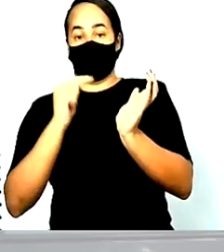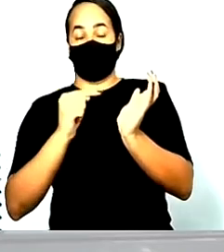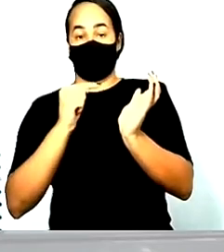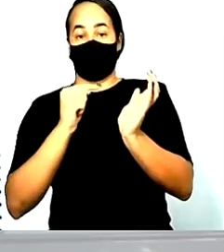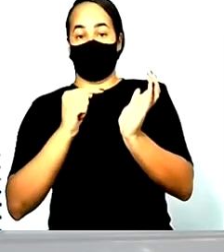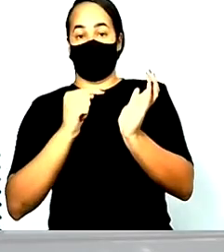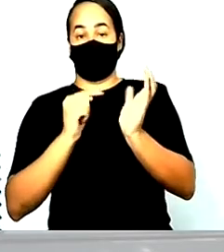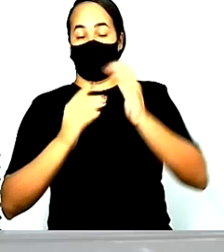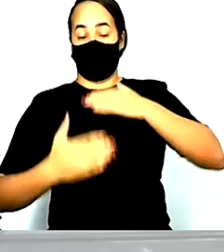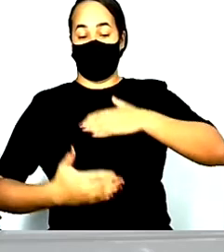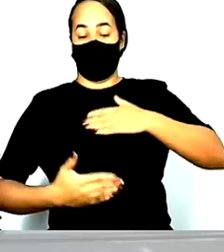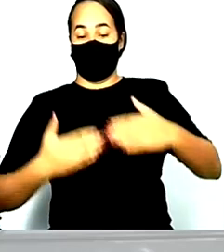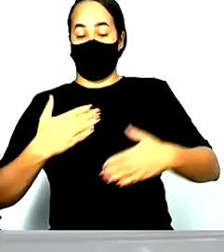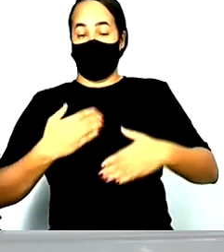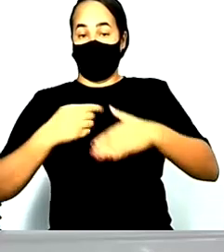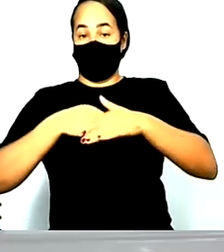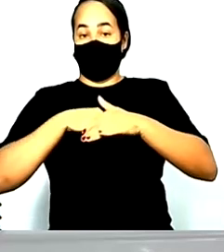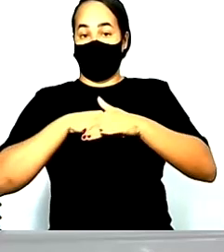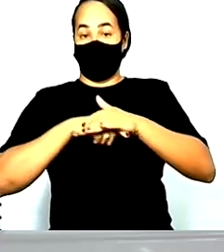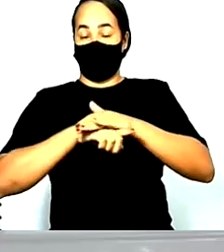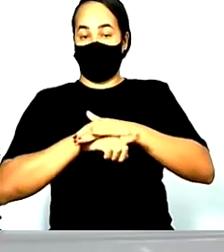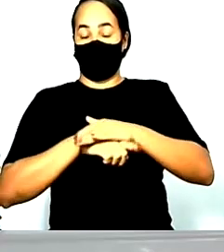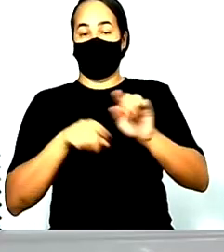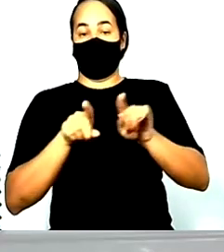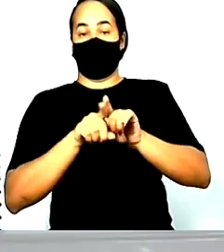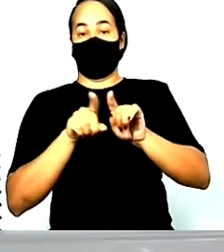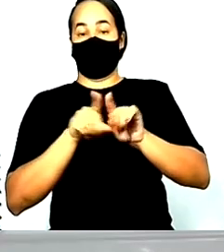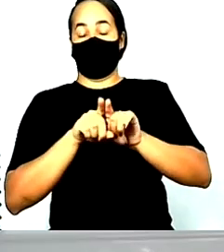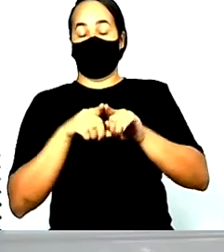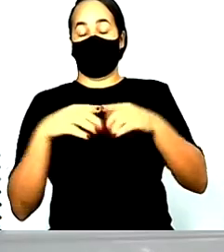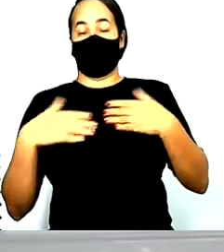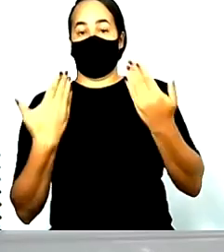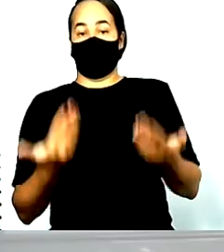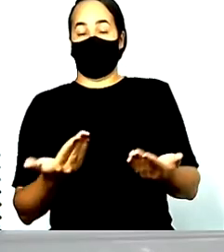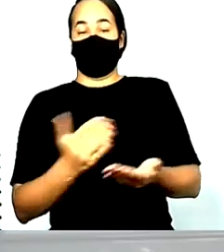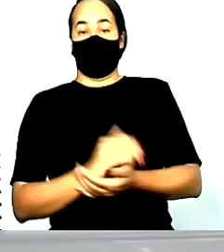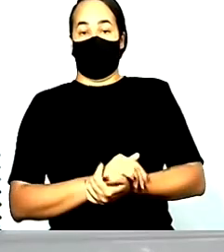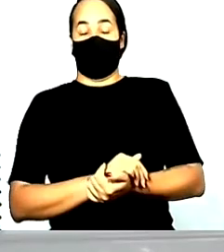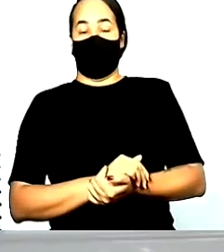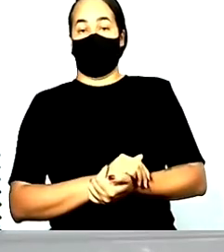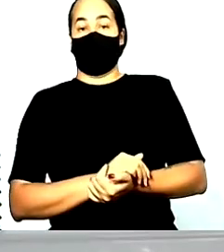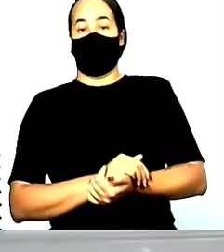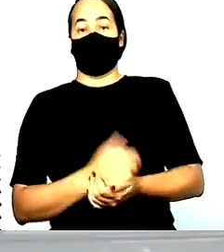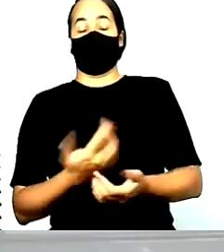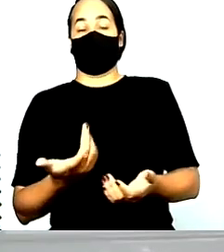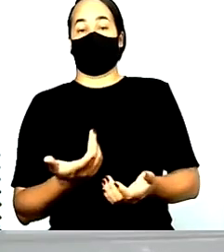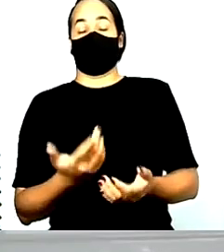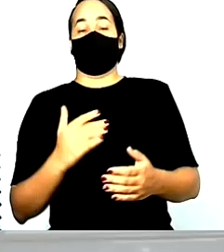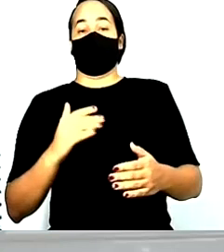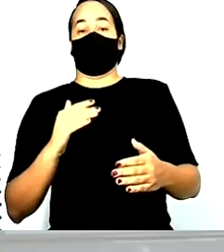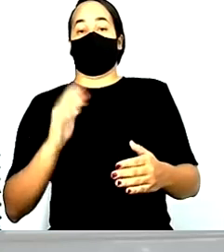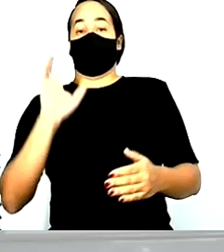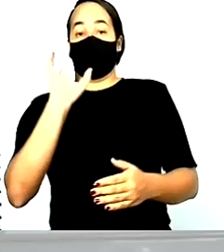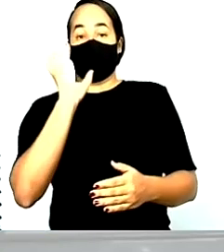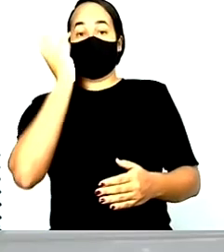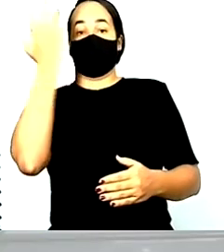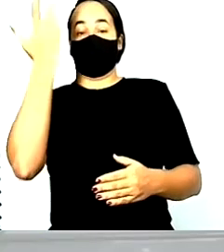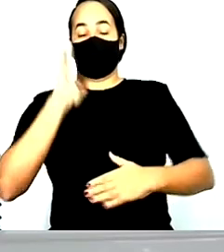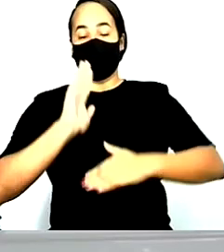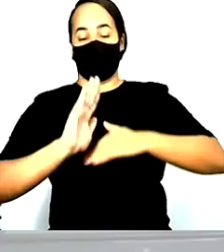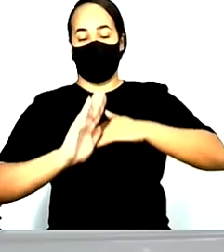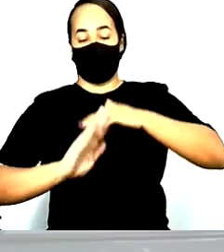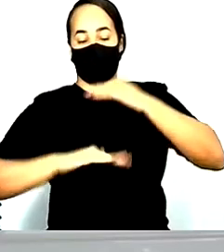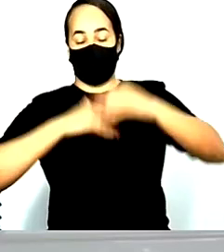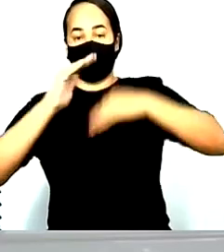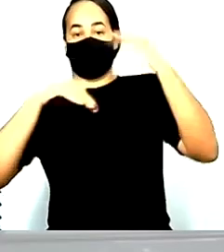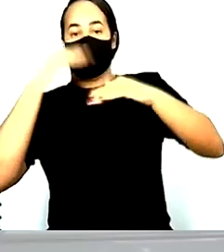por dentro e por fora. Eles passam por um lento amadurecimento, concluindo na nossa chamada puberdade, ou seja, quando as